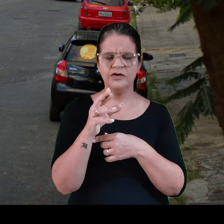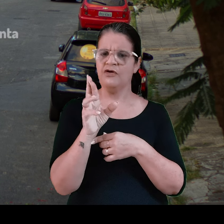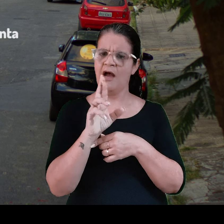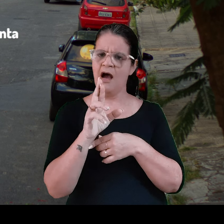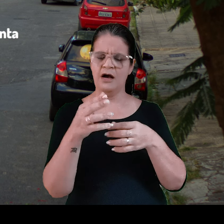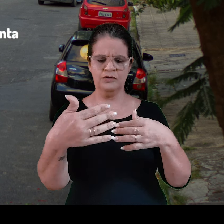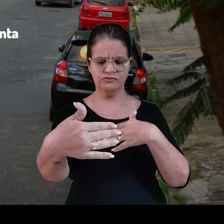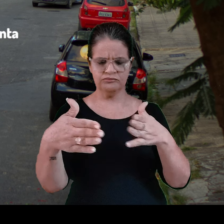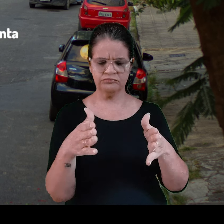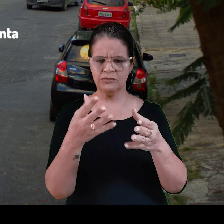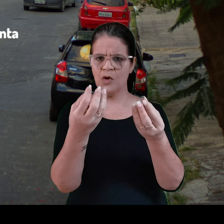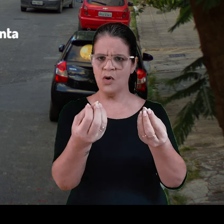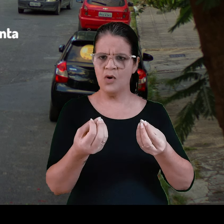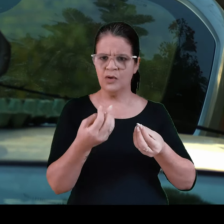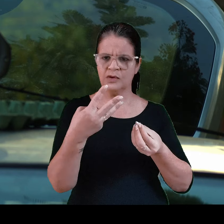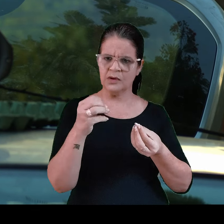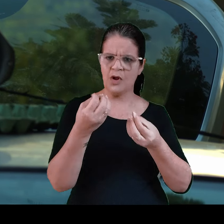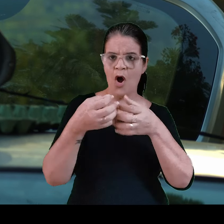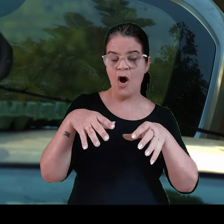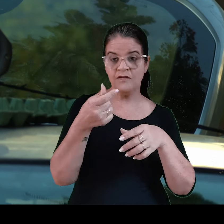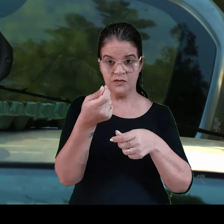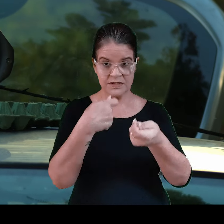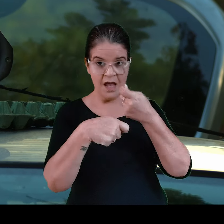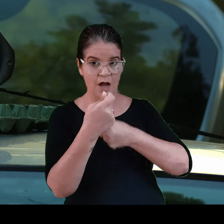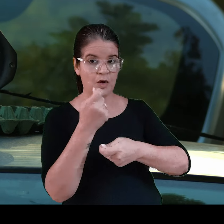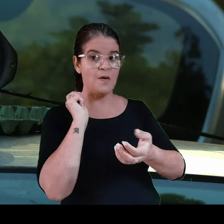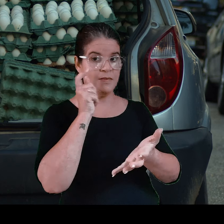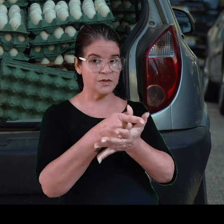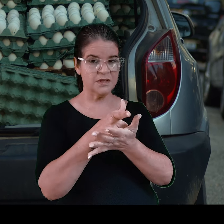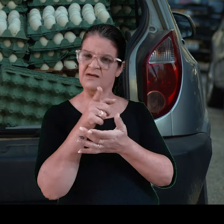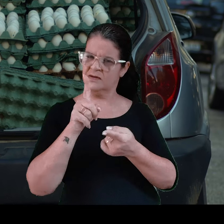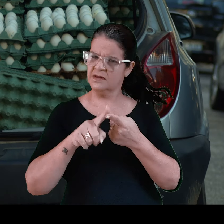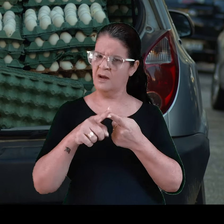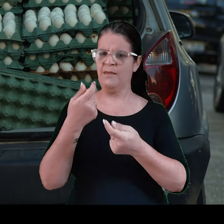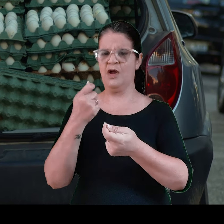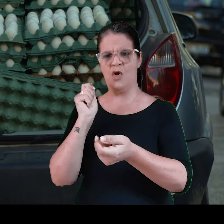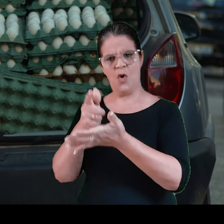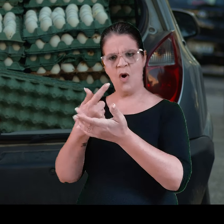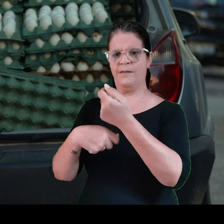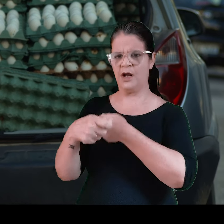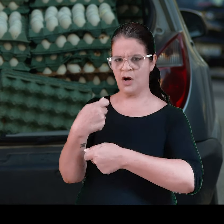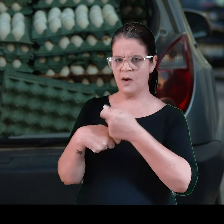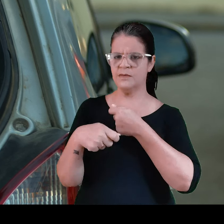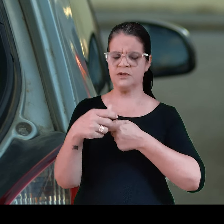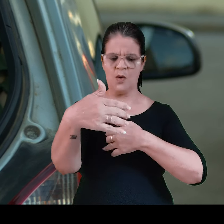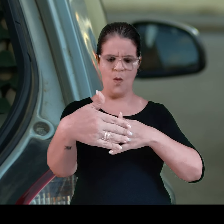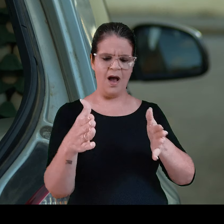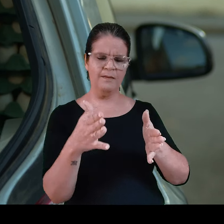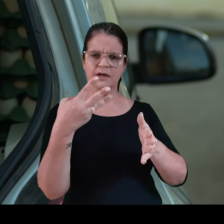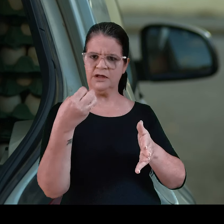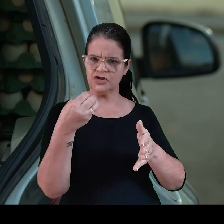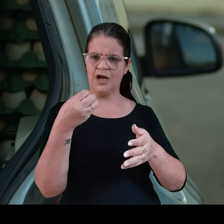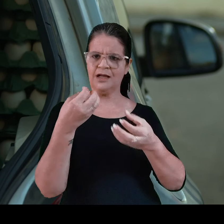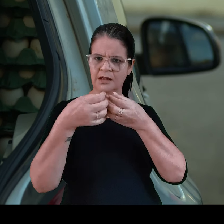apresenta... No teto do carro, um alto-falante sobre uma embalagem de papelão de 30 ovos. O carro, um